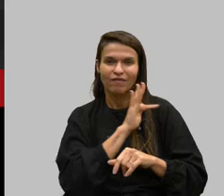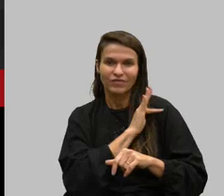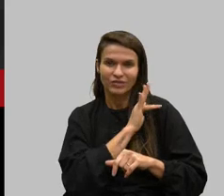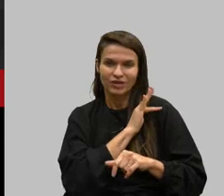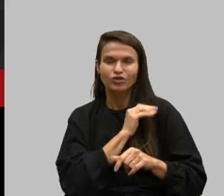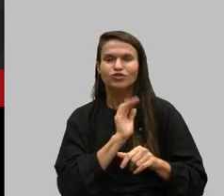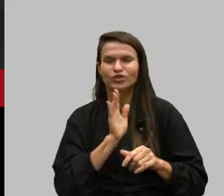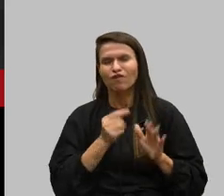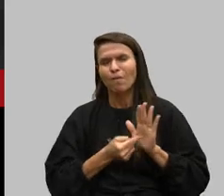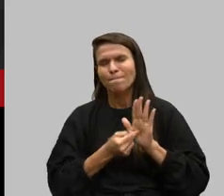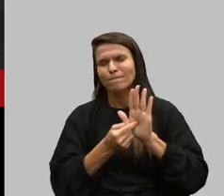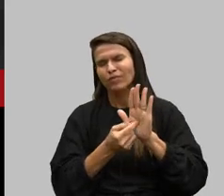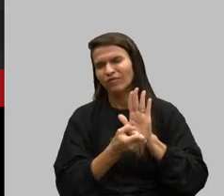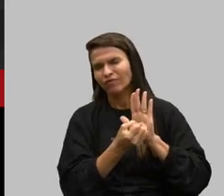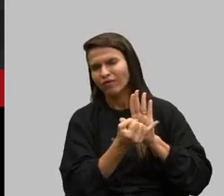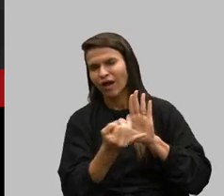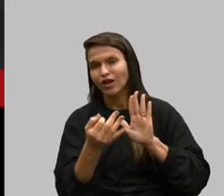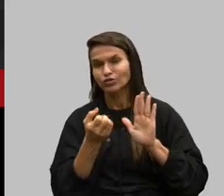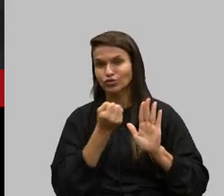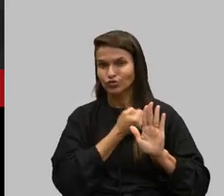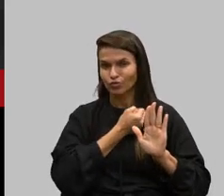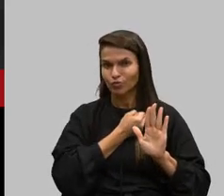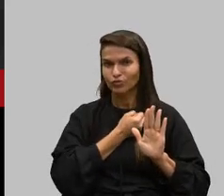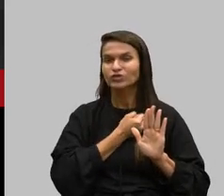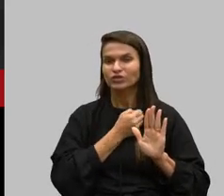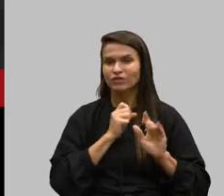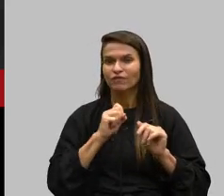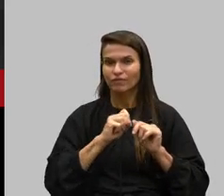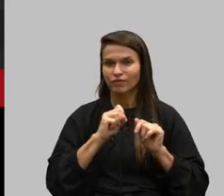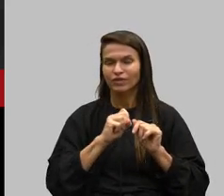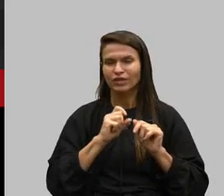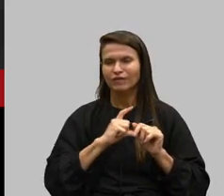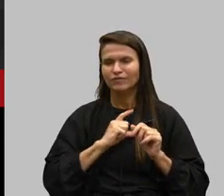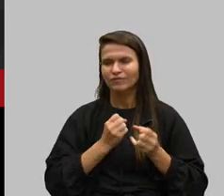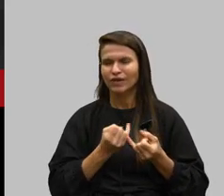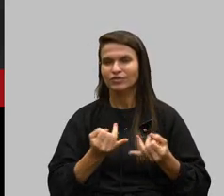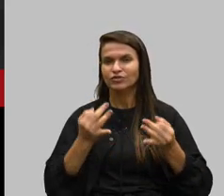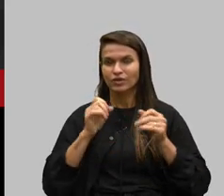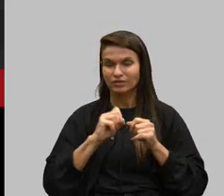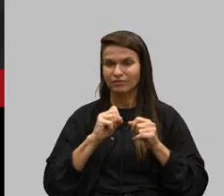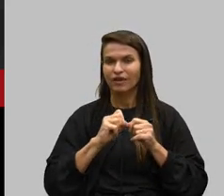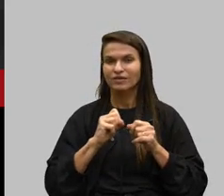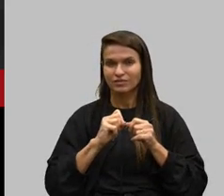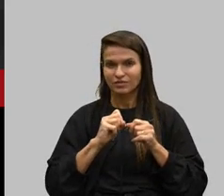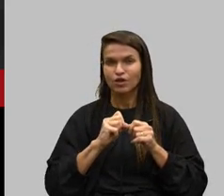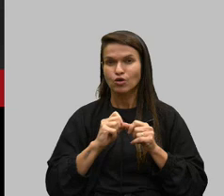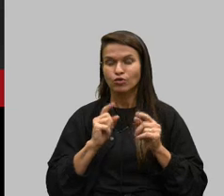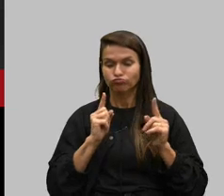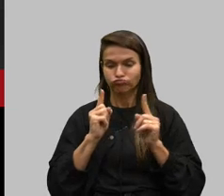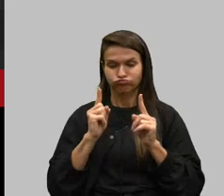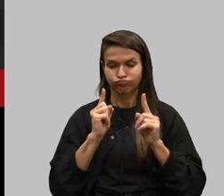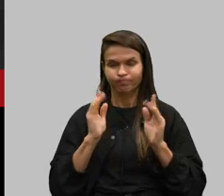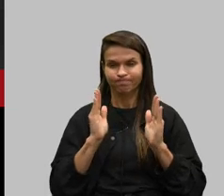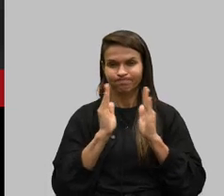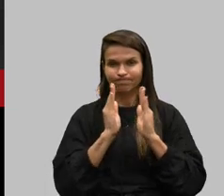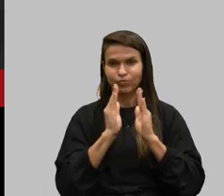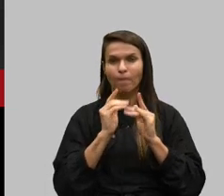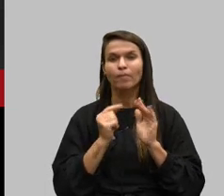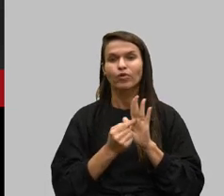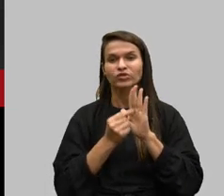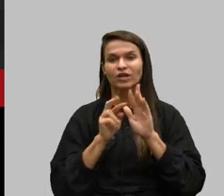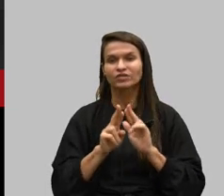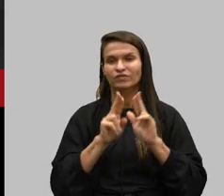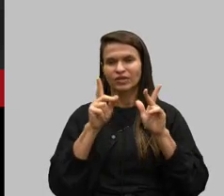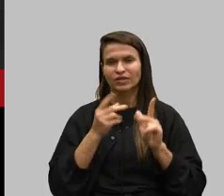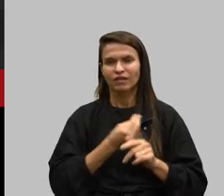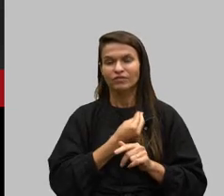muitos outros números de feitos porque tem muita coisa a se fazer e o tempo é curto e nós temos que fazer a diferença na vida de